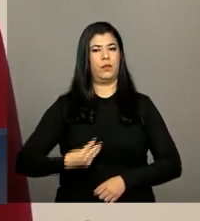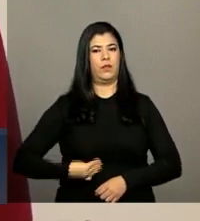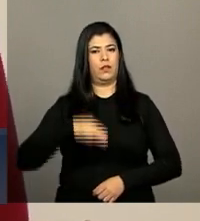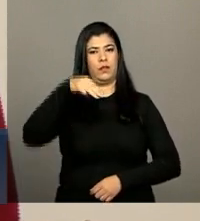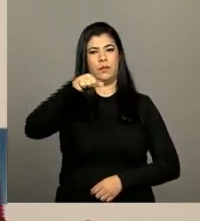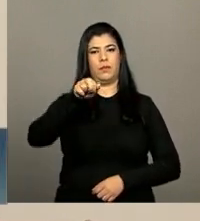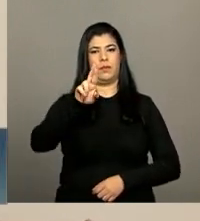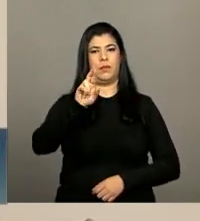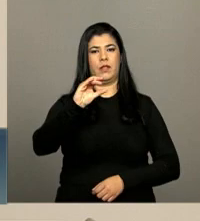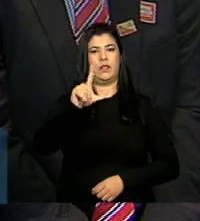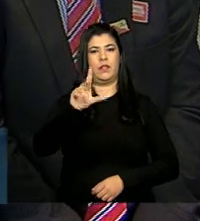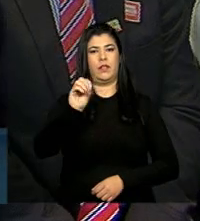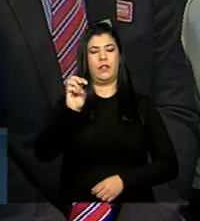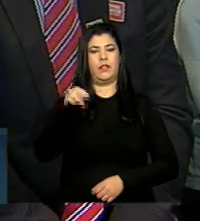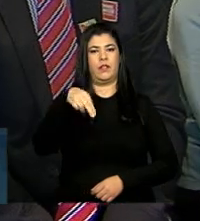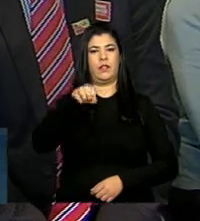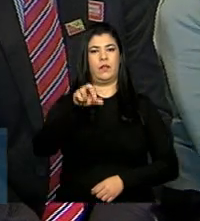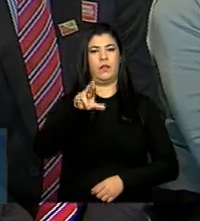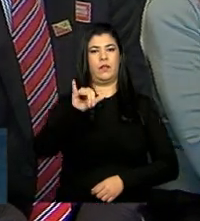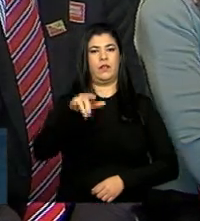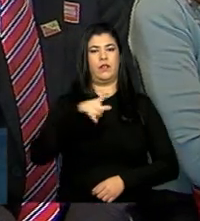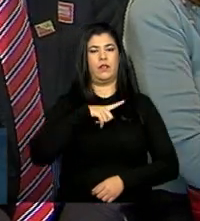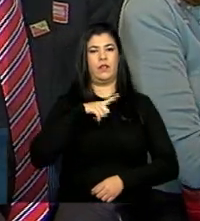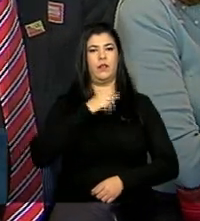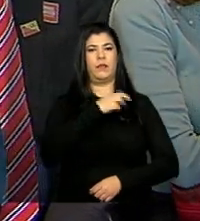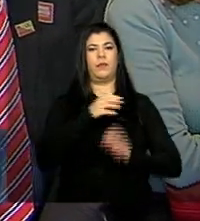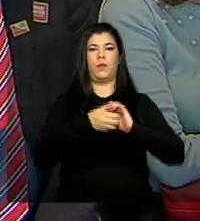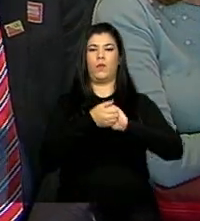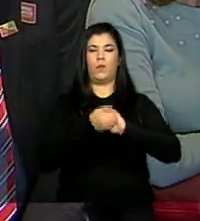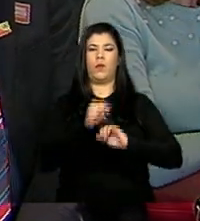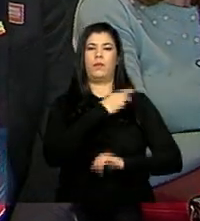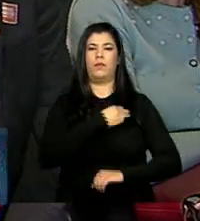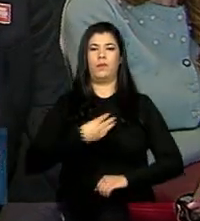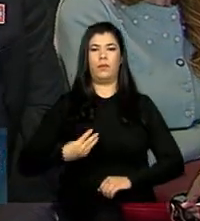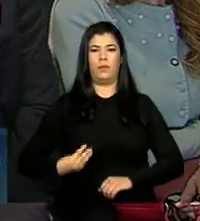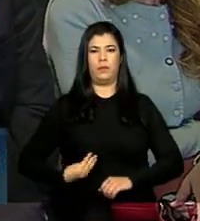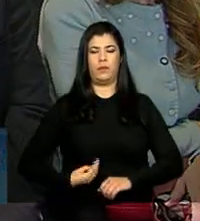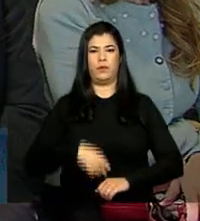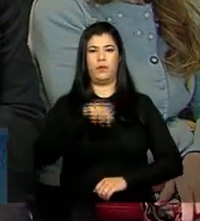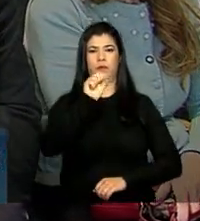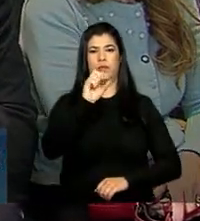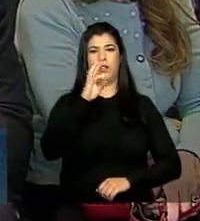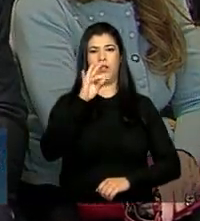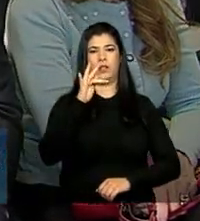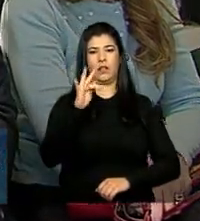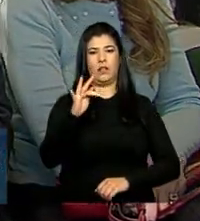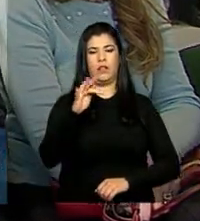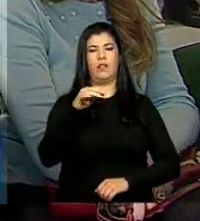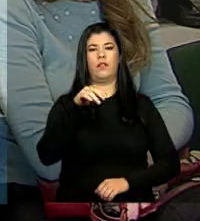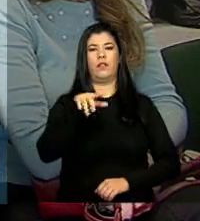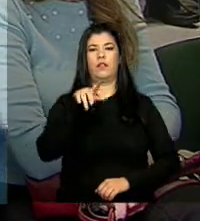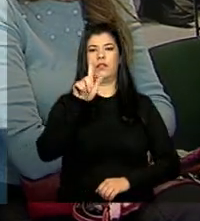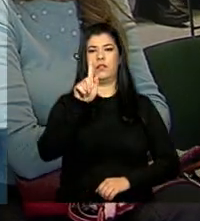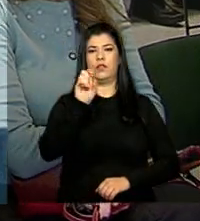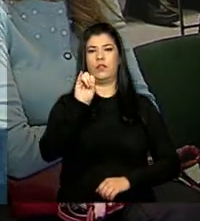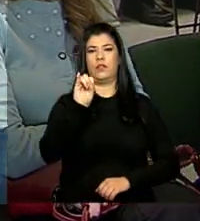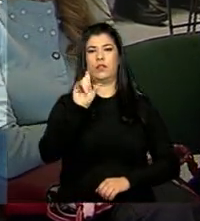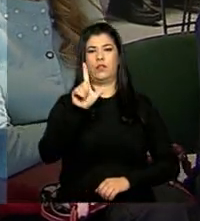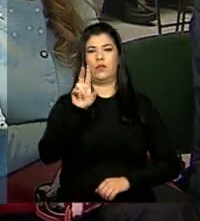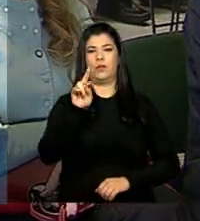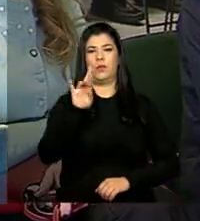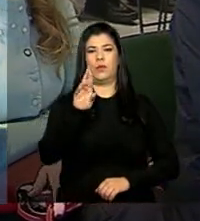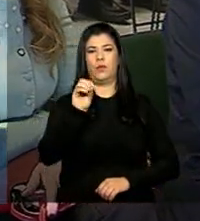cumprimentar o ministro Gilmar Mendes do Supremo Tribunal Federal cumprimentar aqui os ministros